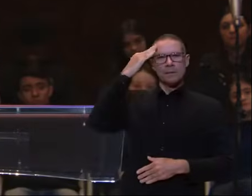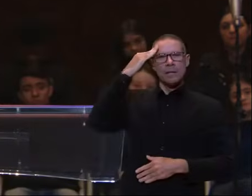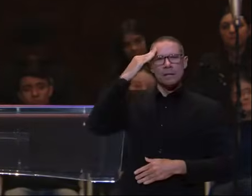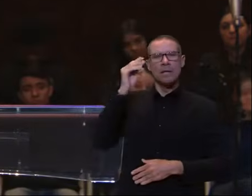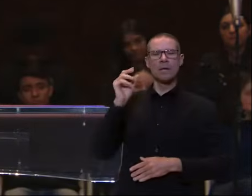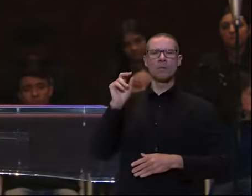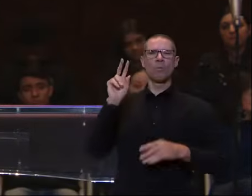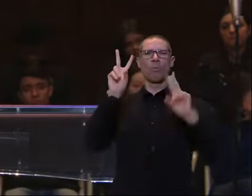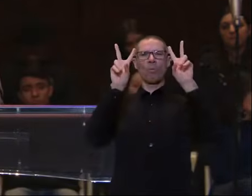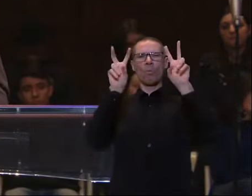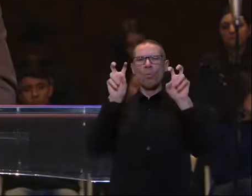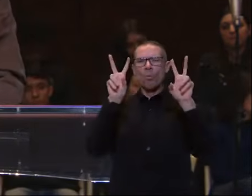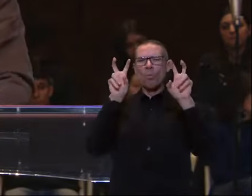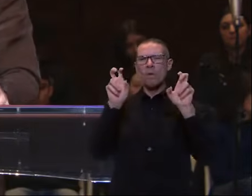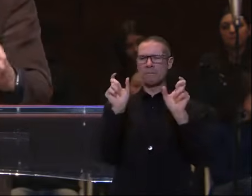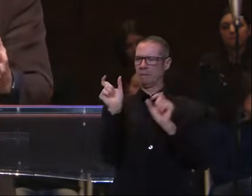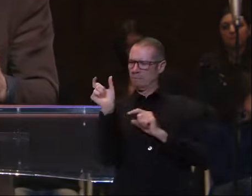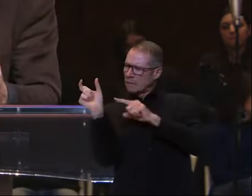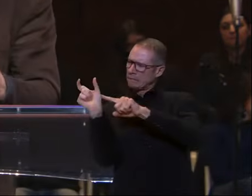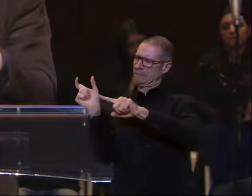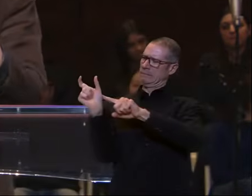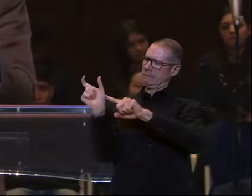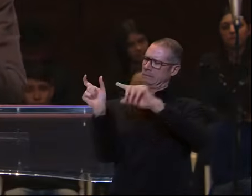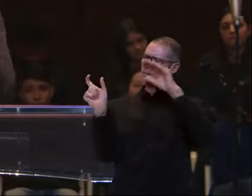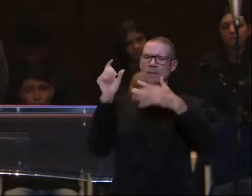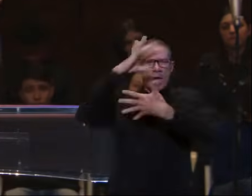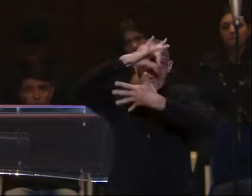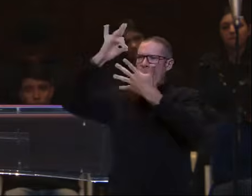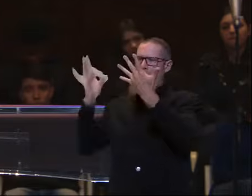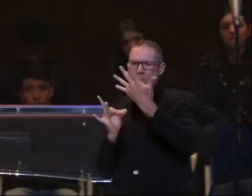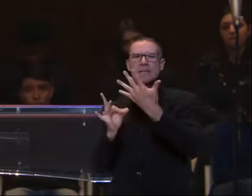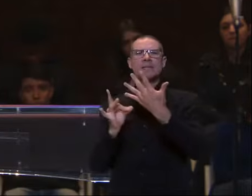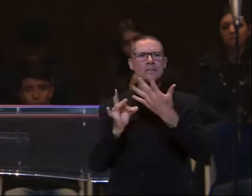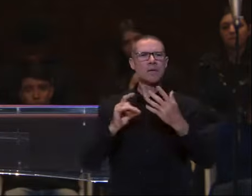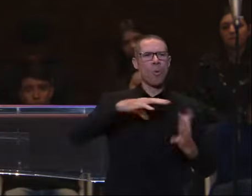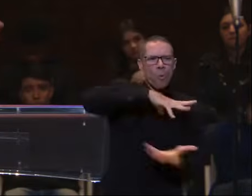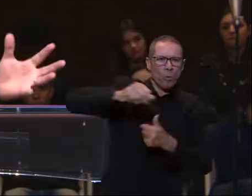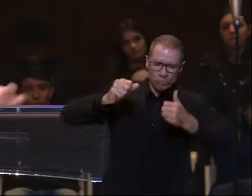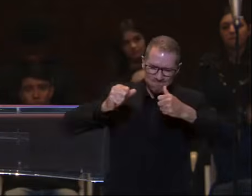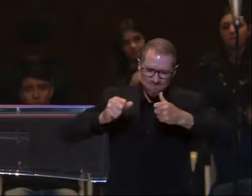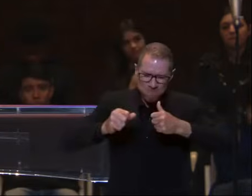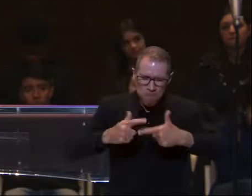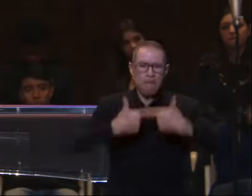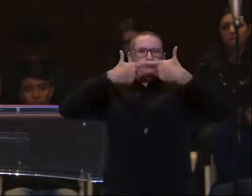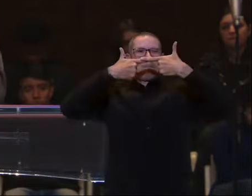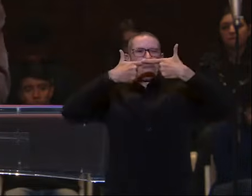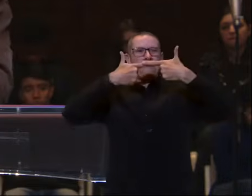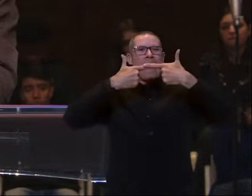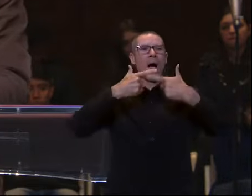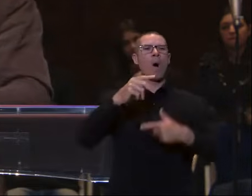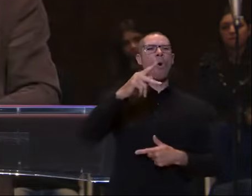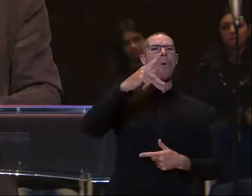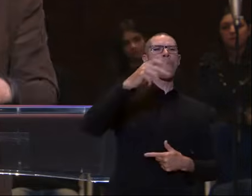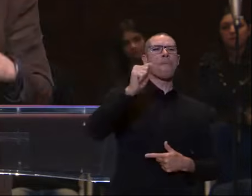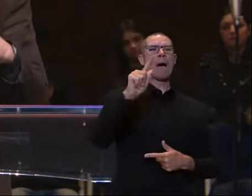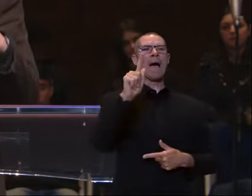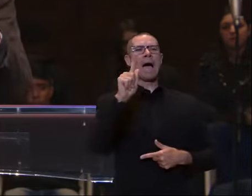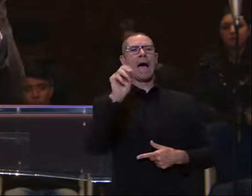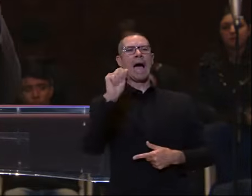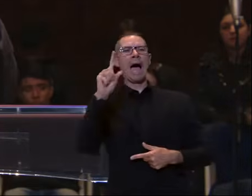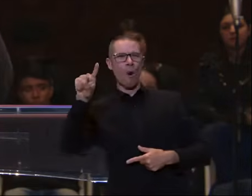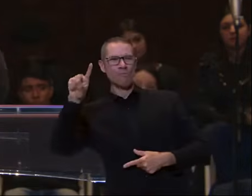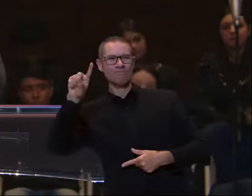termo, a gente tem que compreender o mundo pagão da época do apóstolo Paulo. Existia